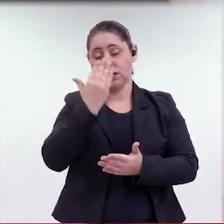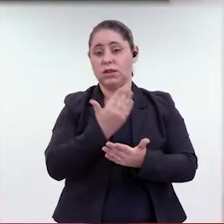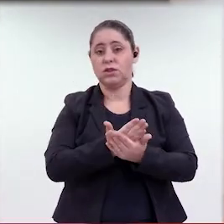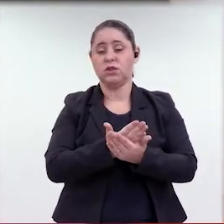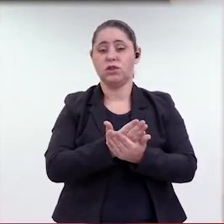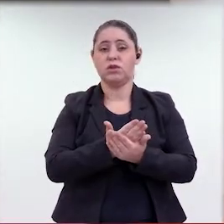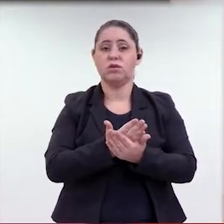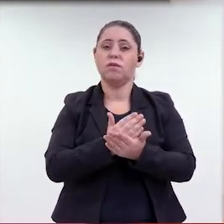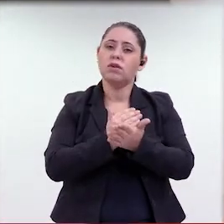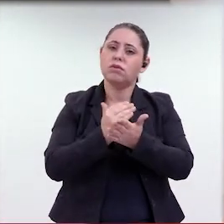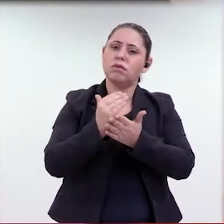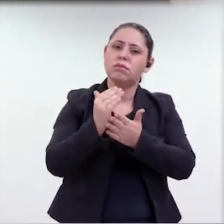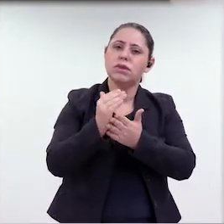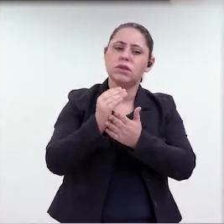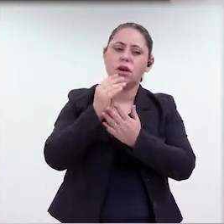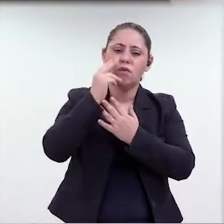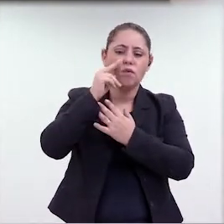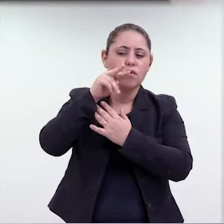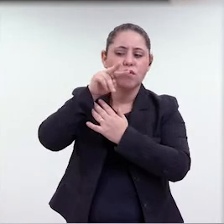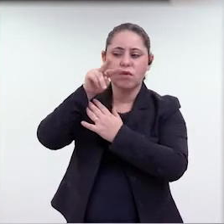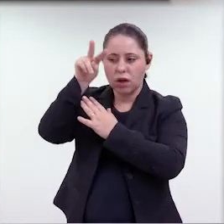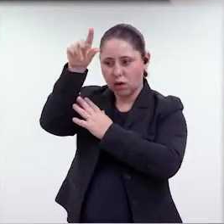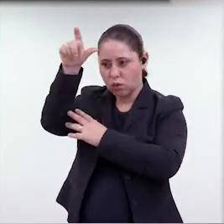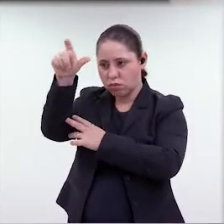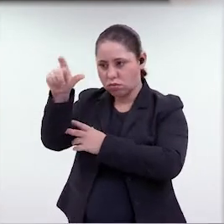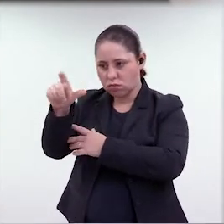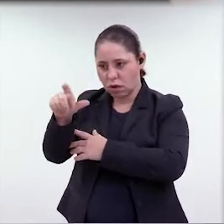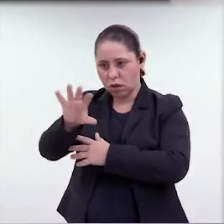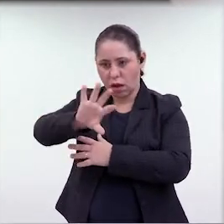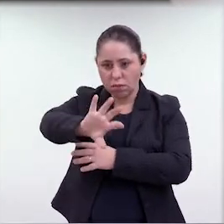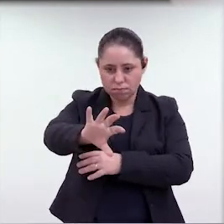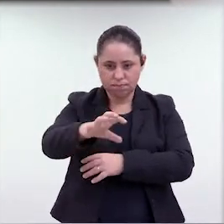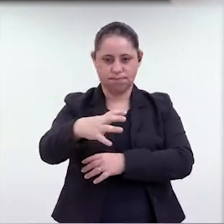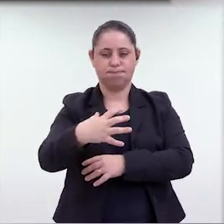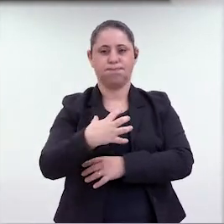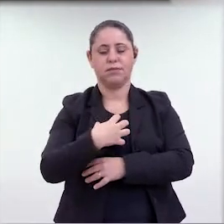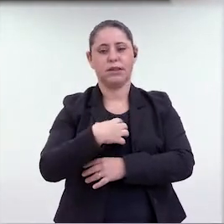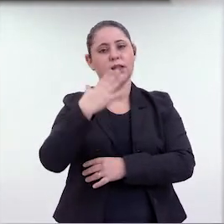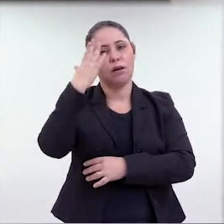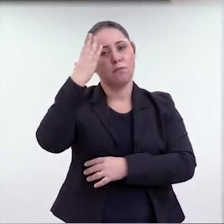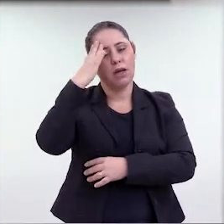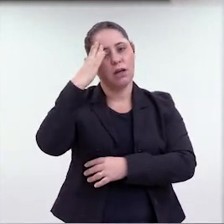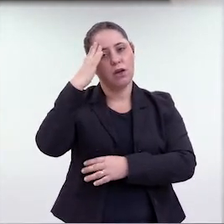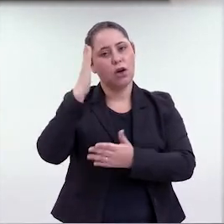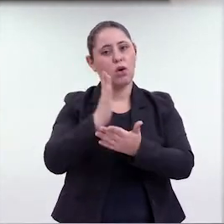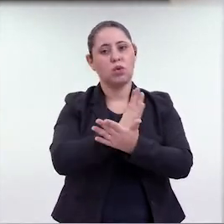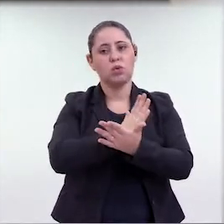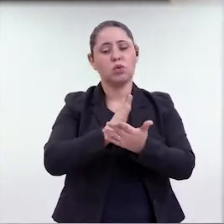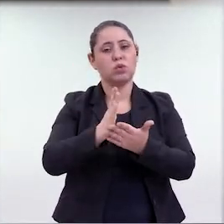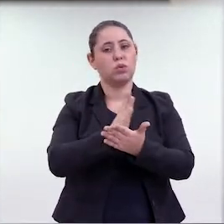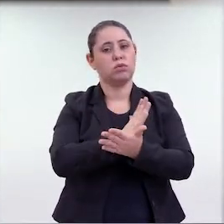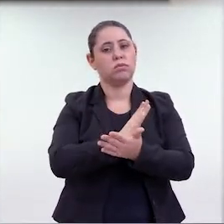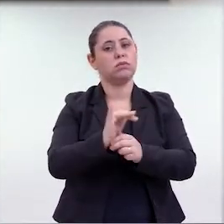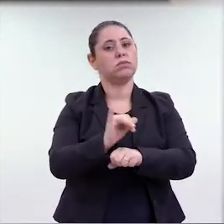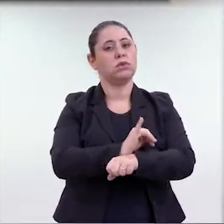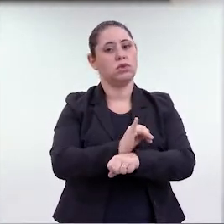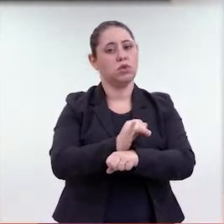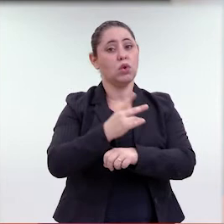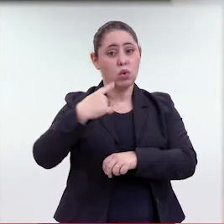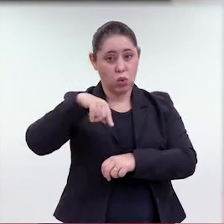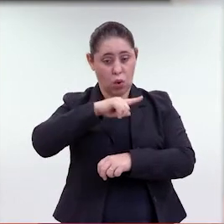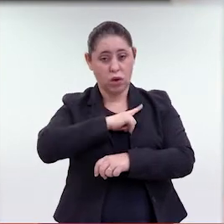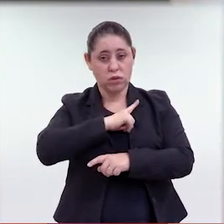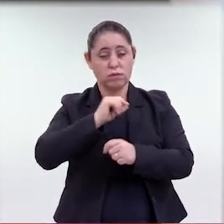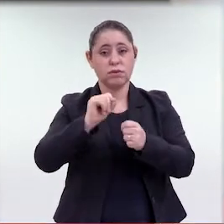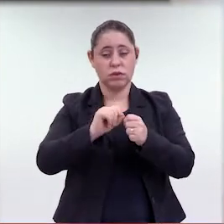a olhar o outro de uma forma diferente, sabendo que algumas atitudes nossas podem, sim,